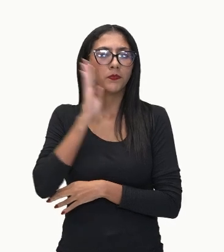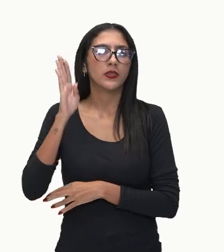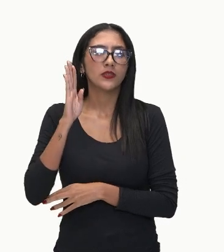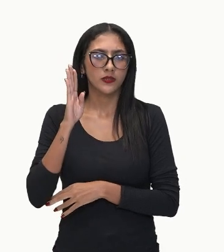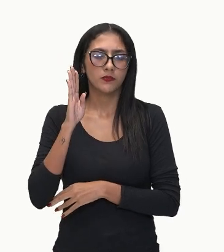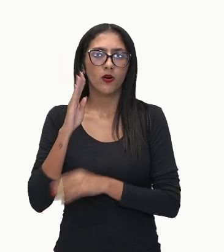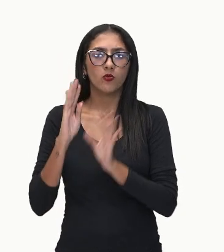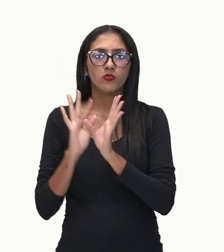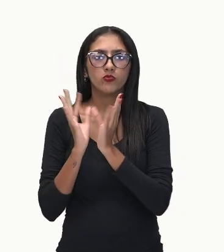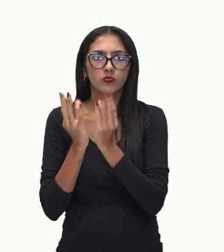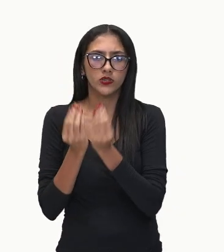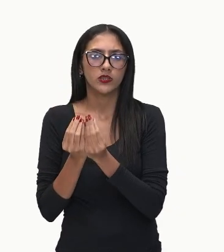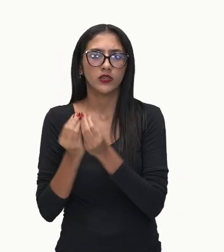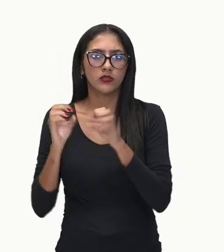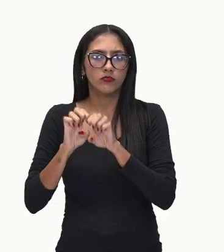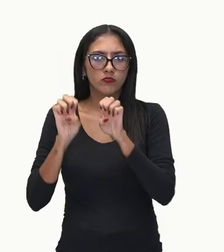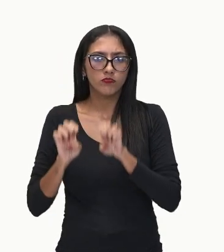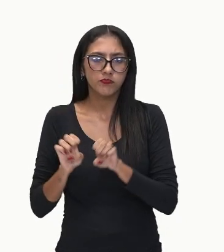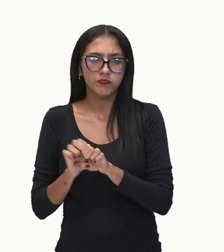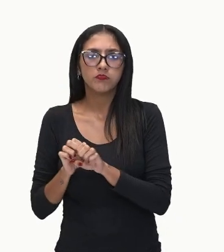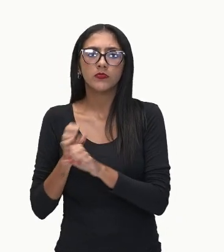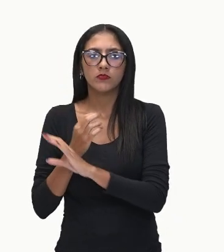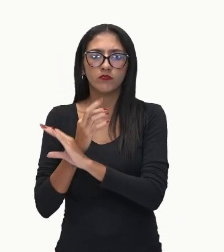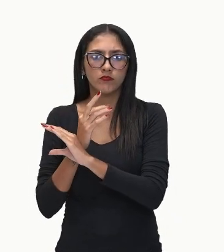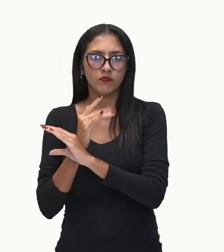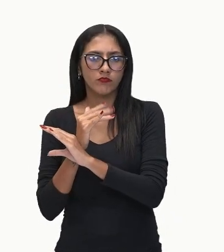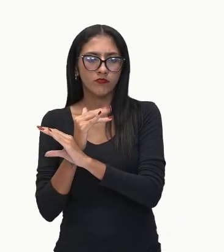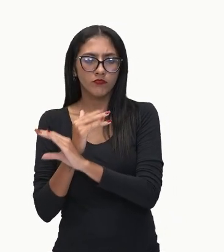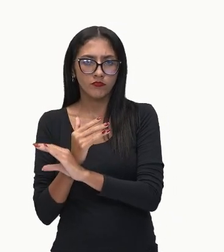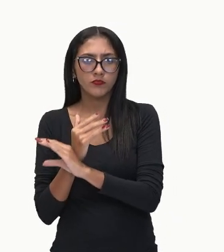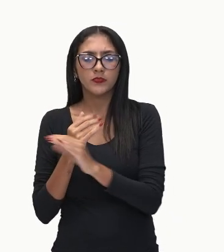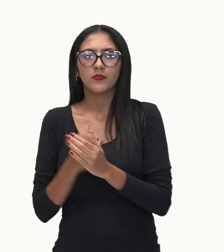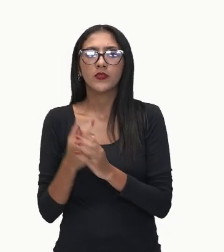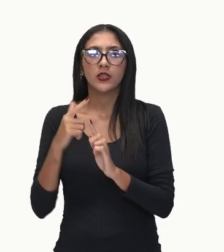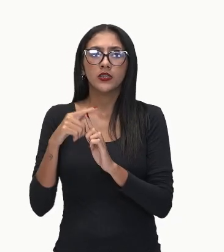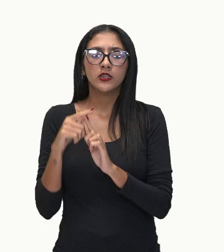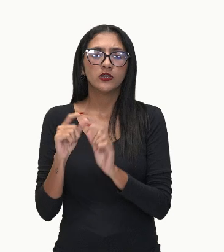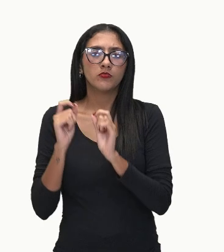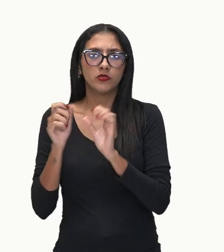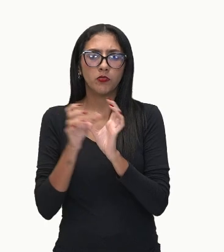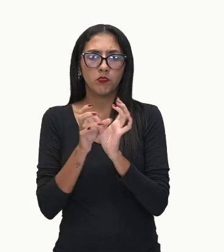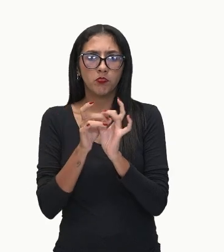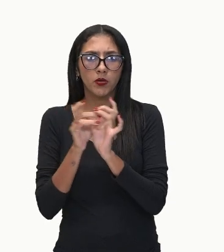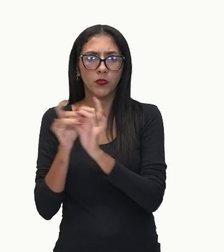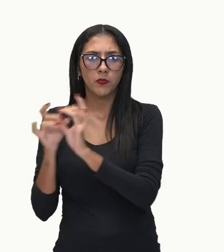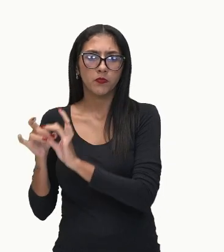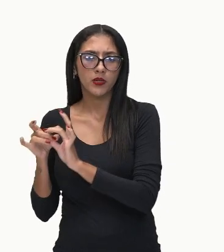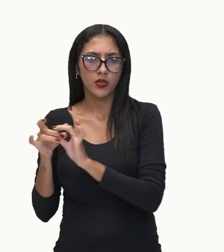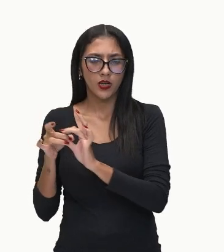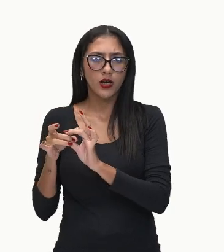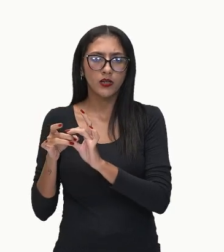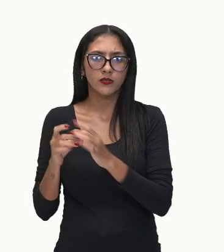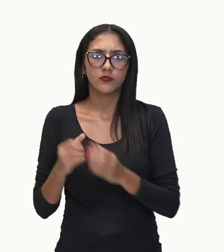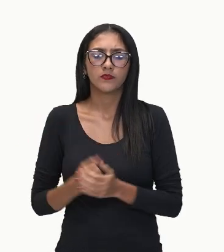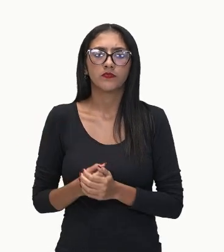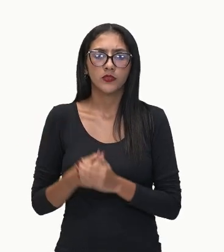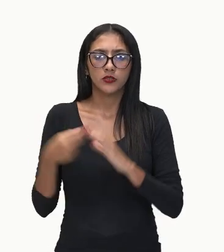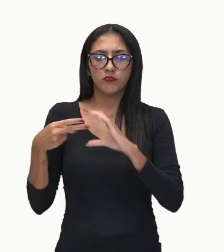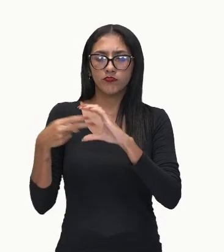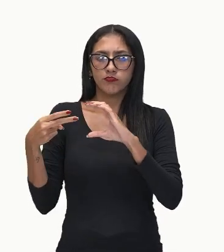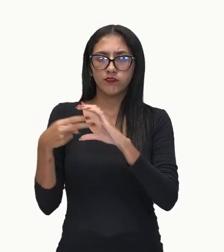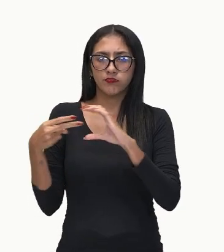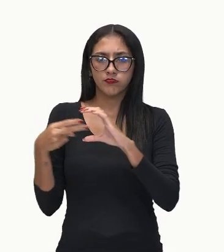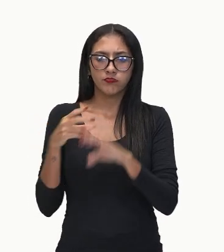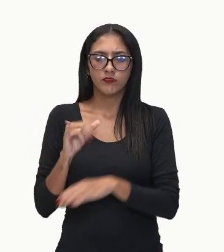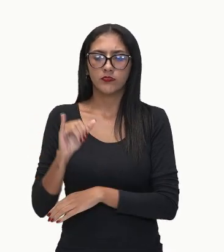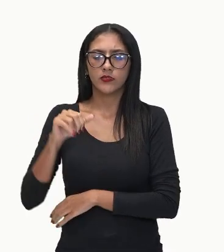constituição ácidos graxos de cadeia insaturada. O que é